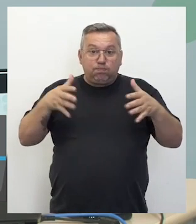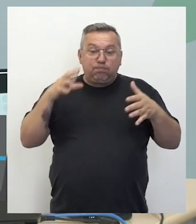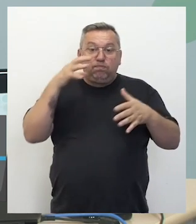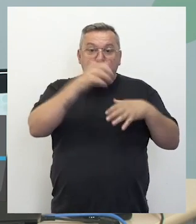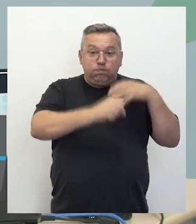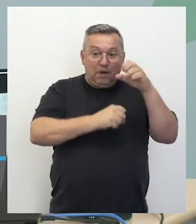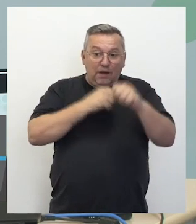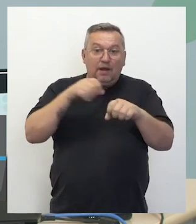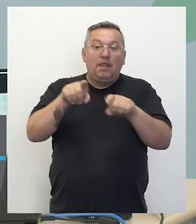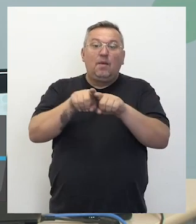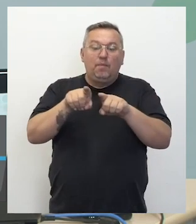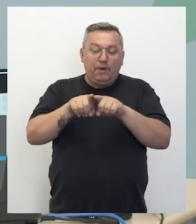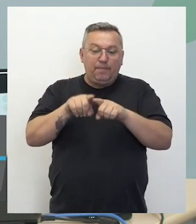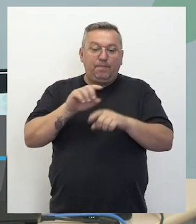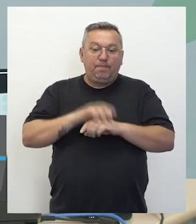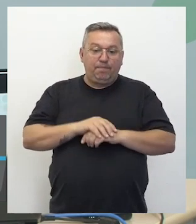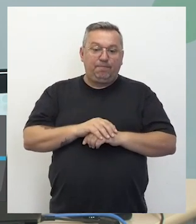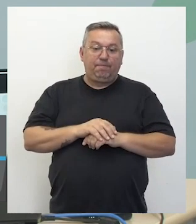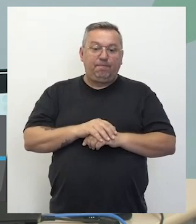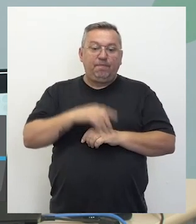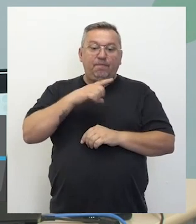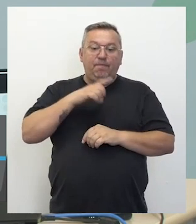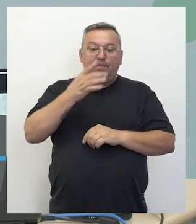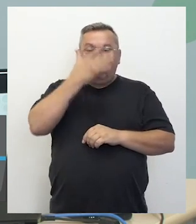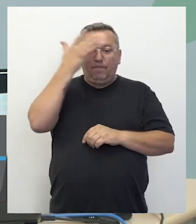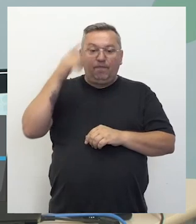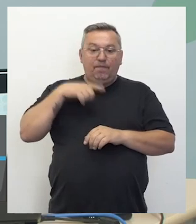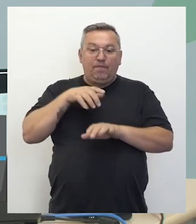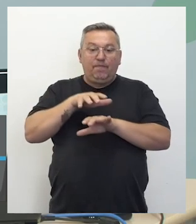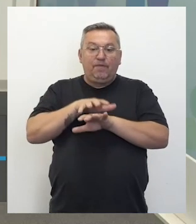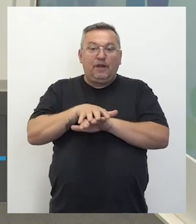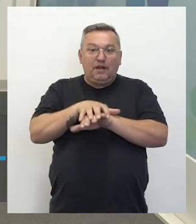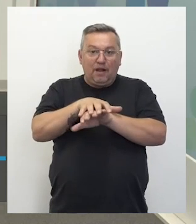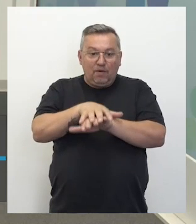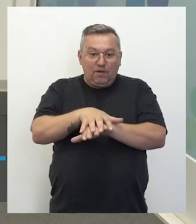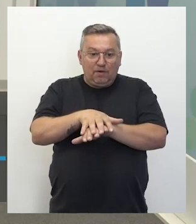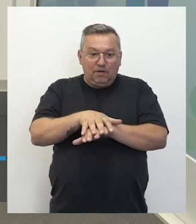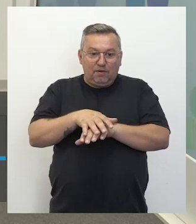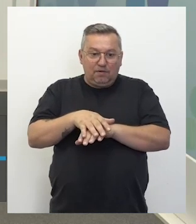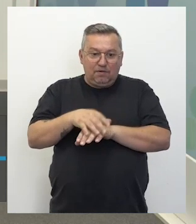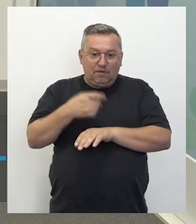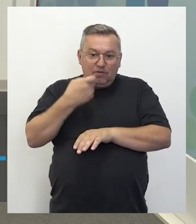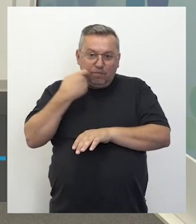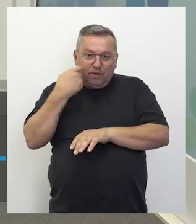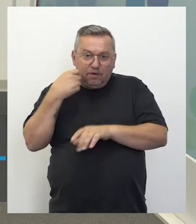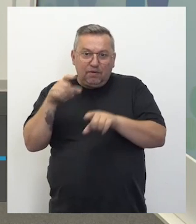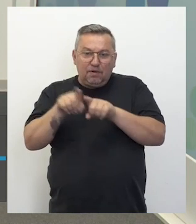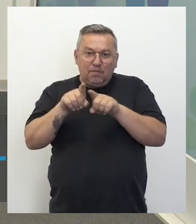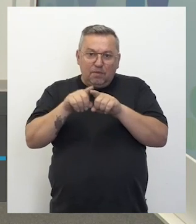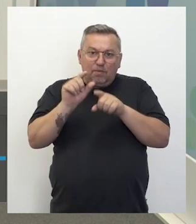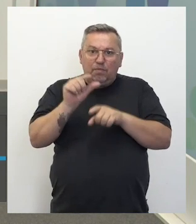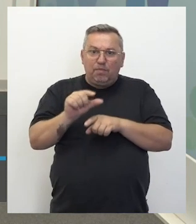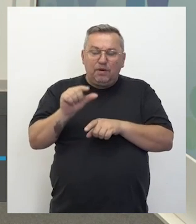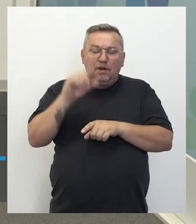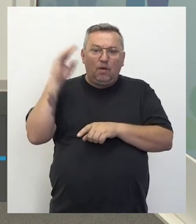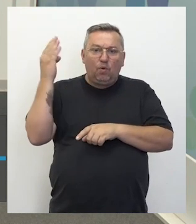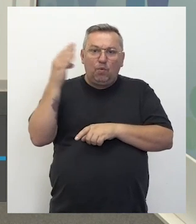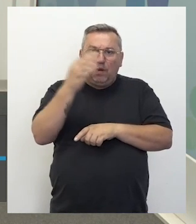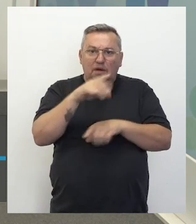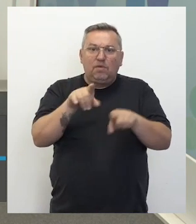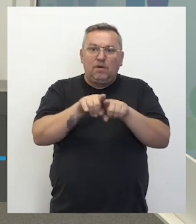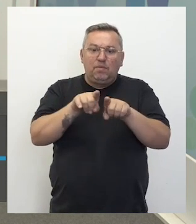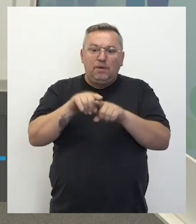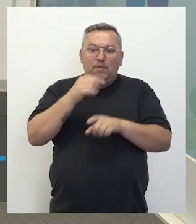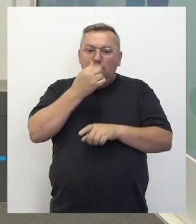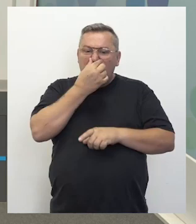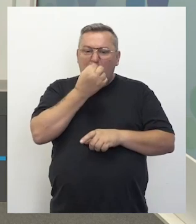predadoras. Então vai depender. Tem gente que tem tartaruguinha... De peixes, né? Sim, mas pode ser até de um pequeno tubarão, por que não? É porque tem